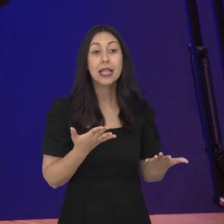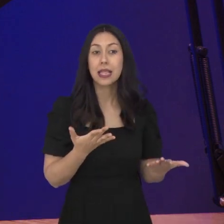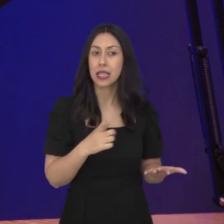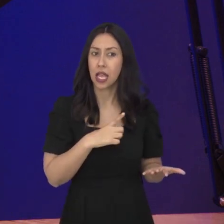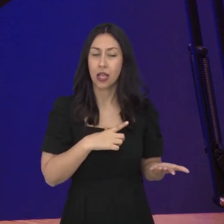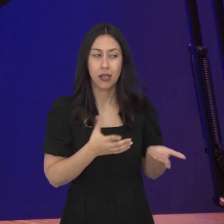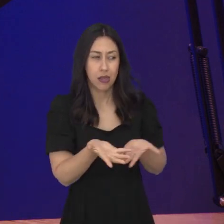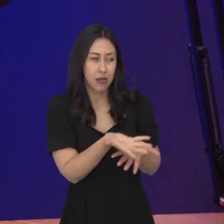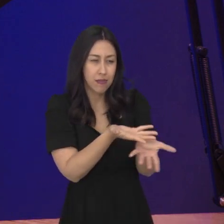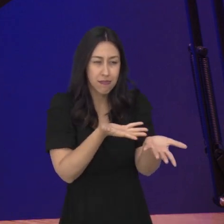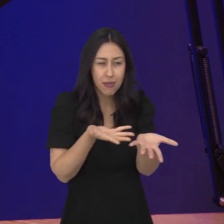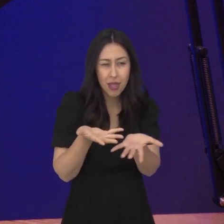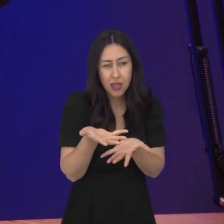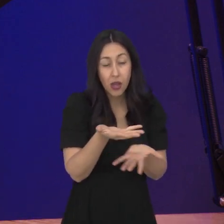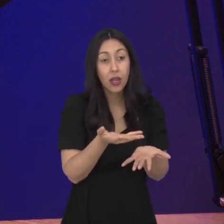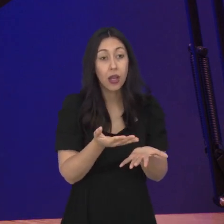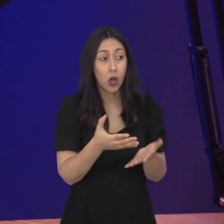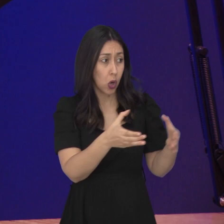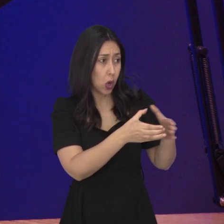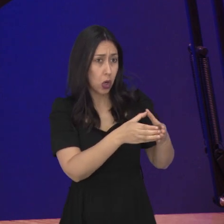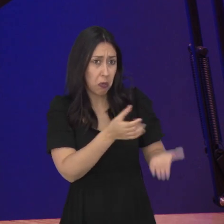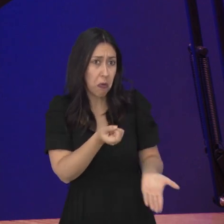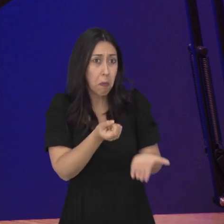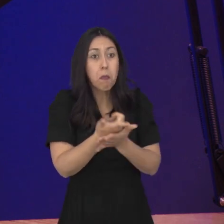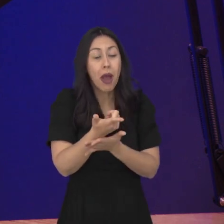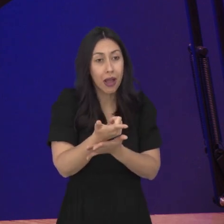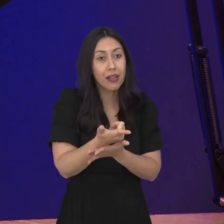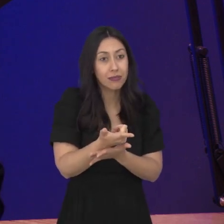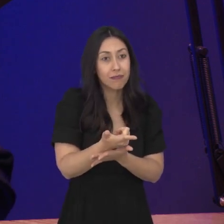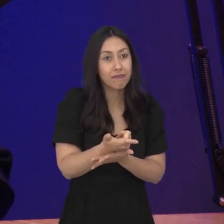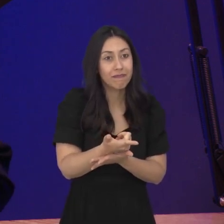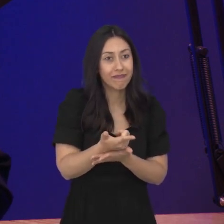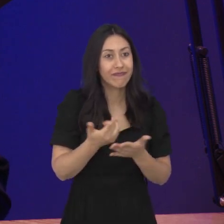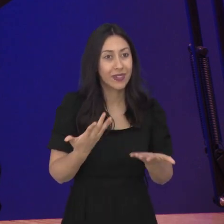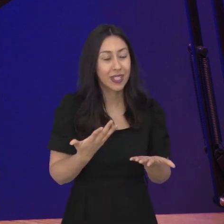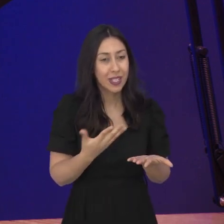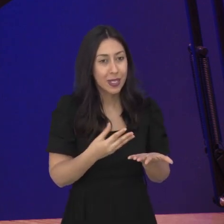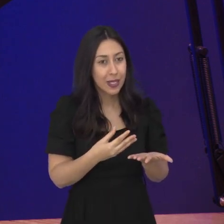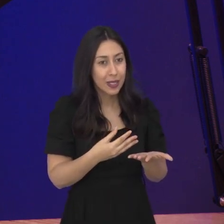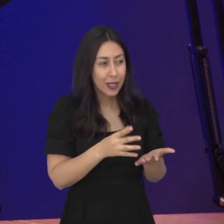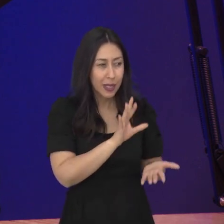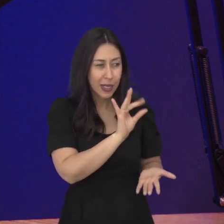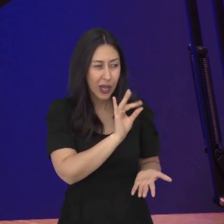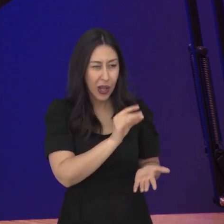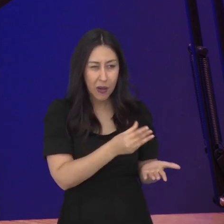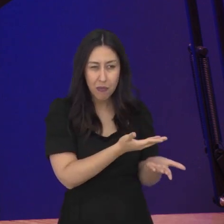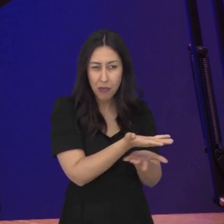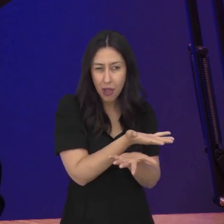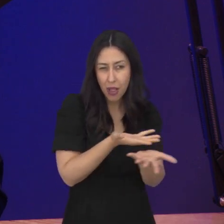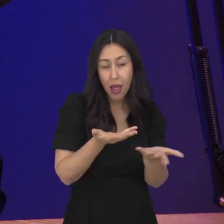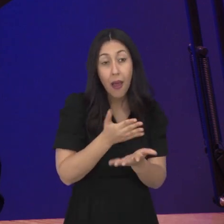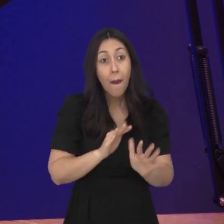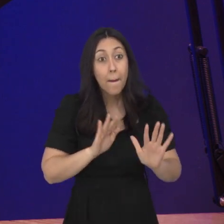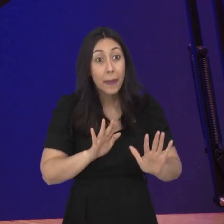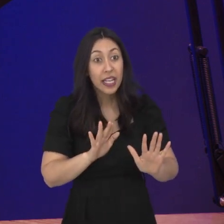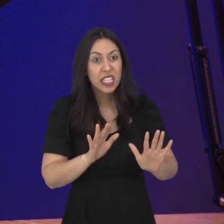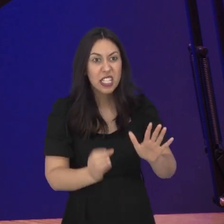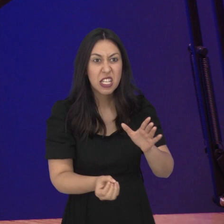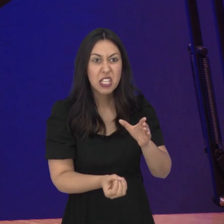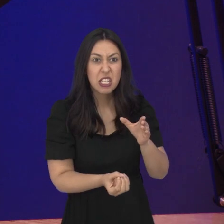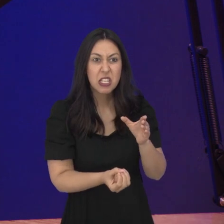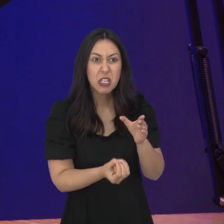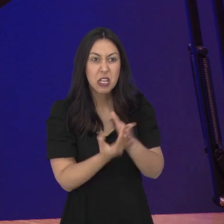né? Eles pagam pra ela, se eu não me engano, pra ela poder passar a cola, só que ela cria um sistema de cola, tipo